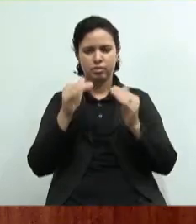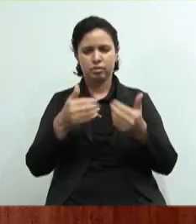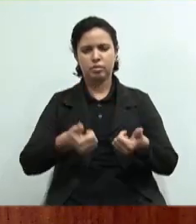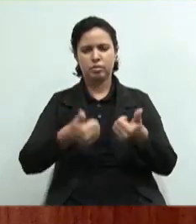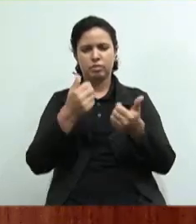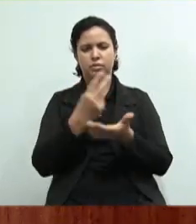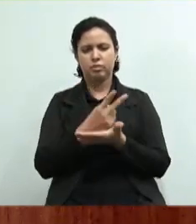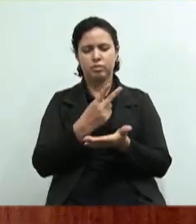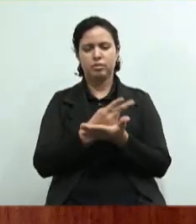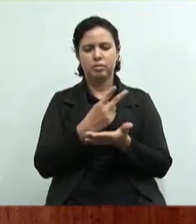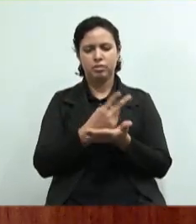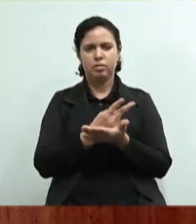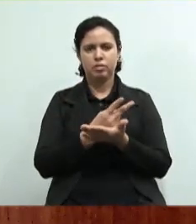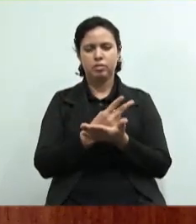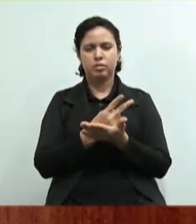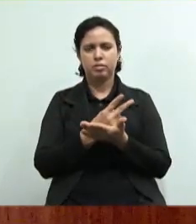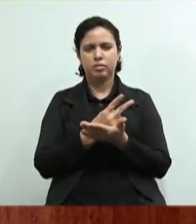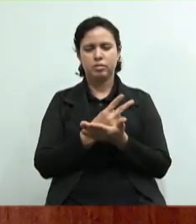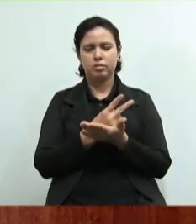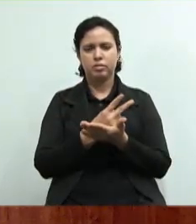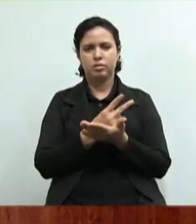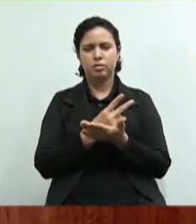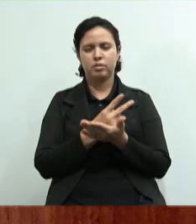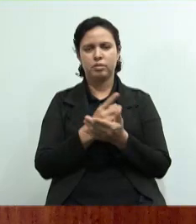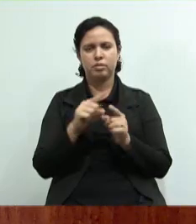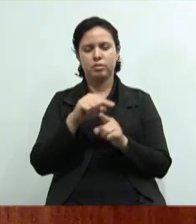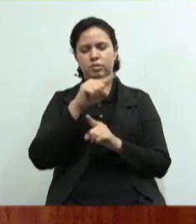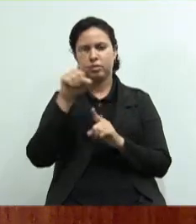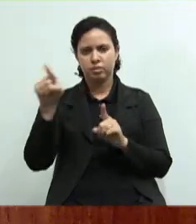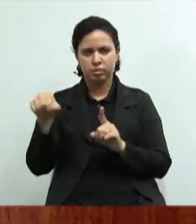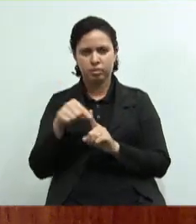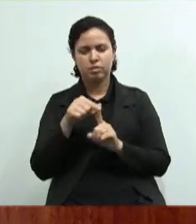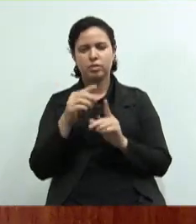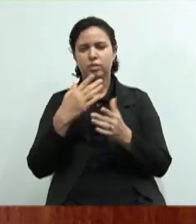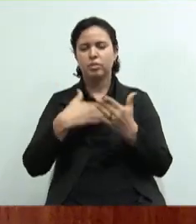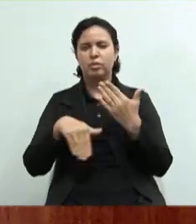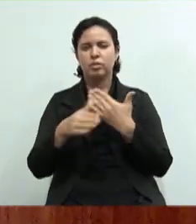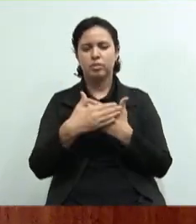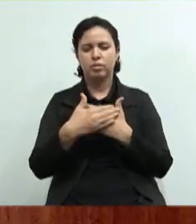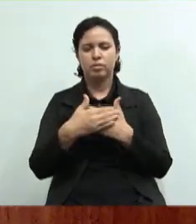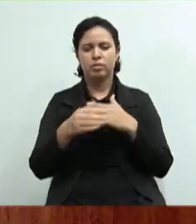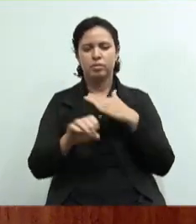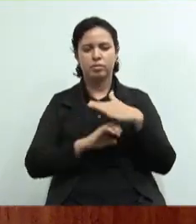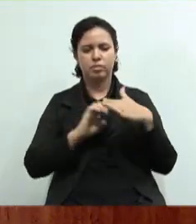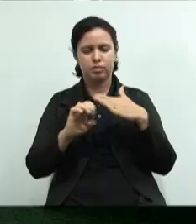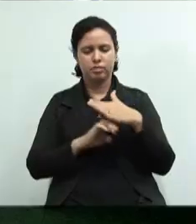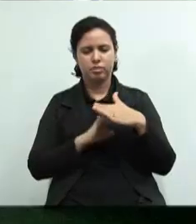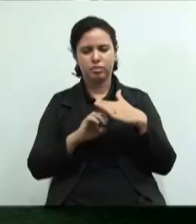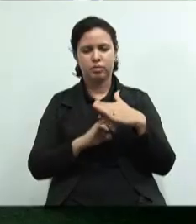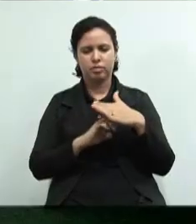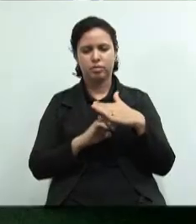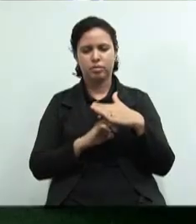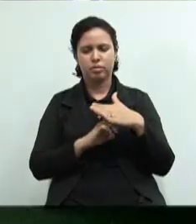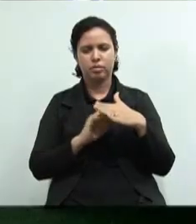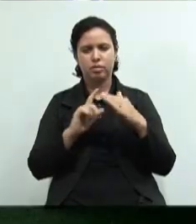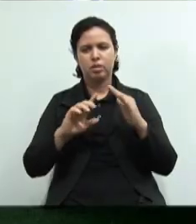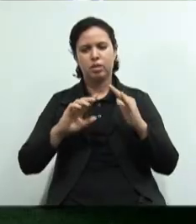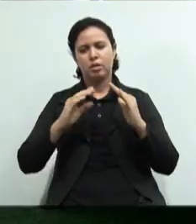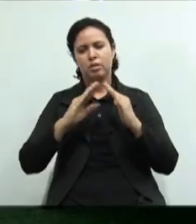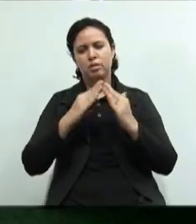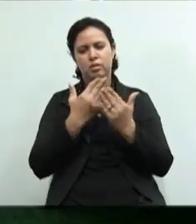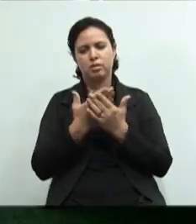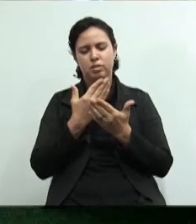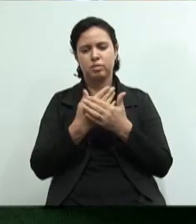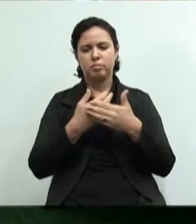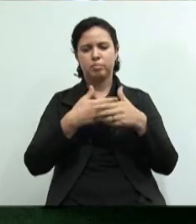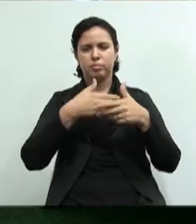melhoria contínua. O ciclo PDCA compreende um ciclo que inclui toda a companhia. Tudo então, bem. A senhora viu que foi de várias escolas